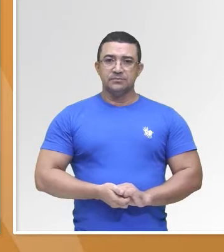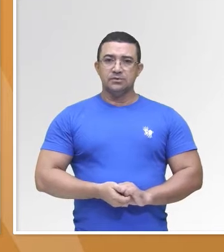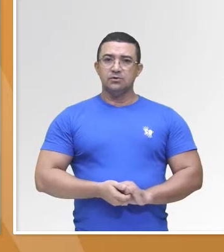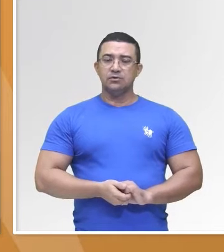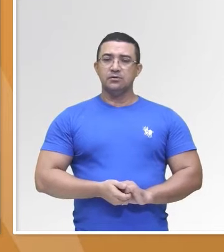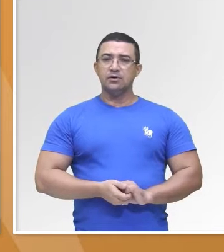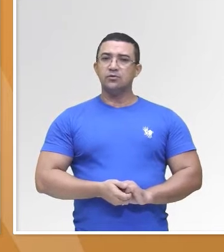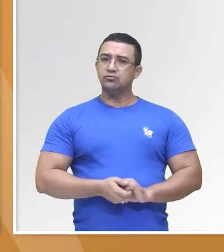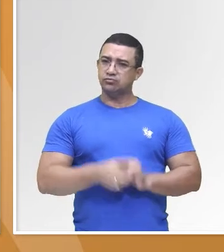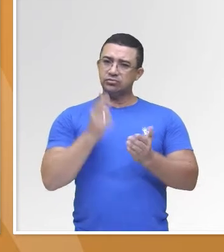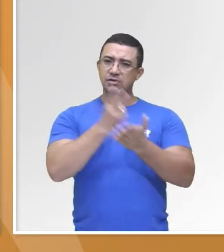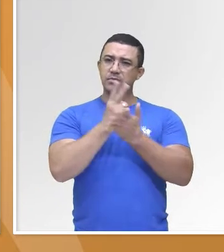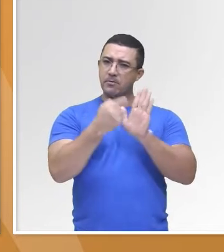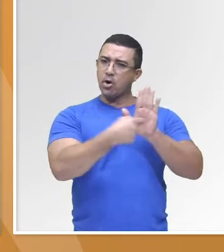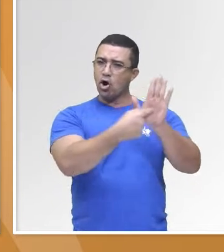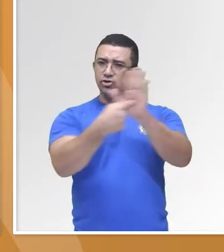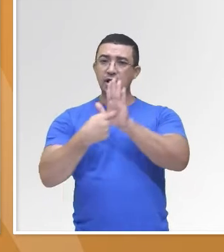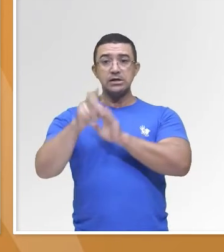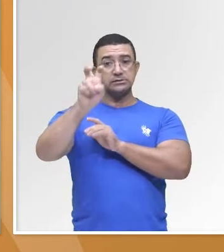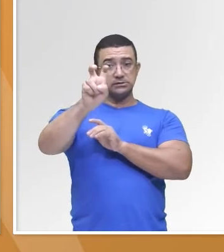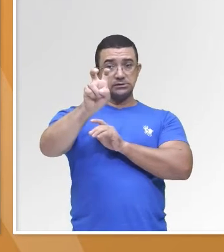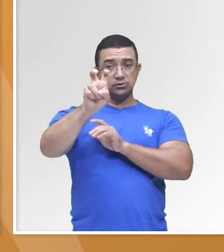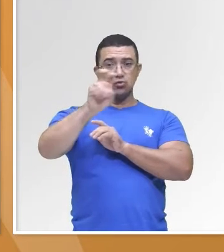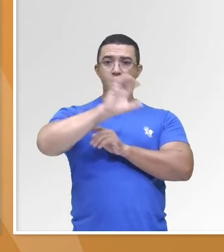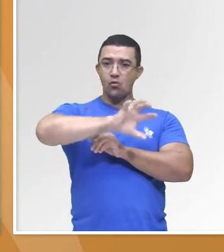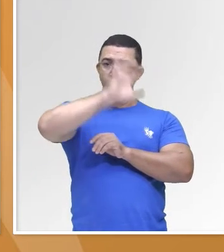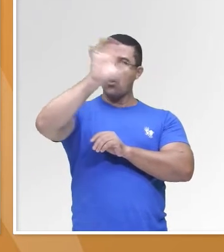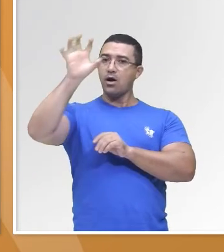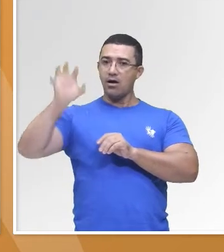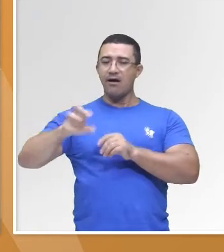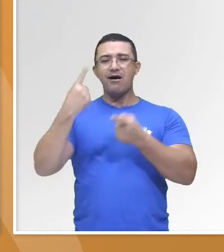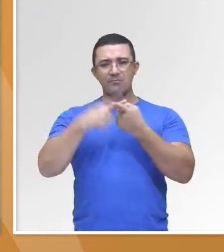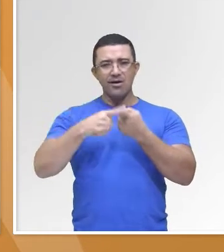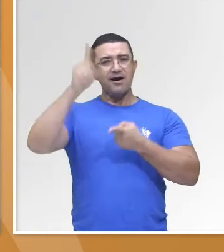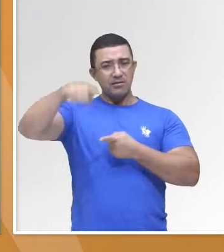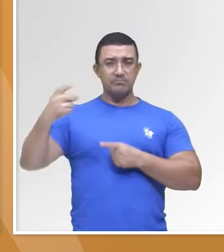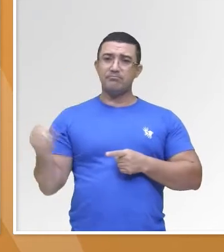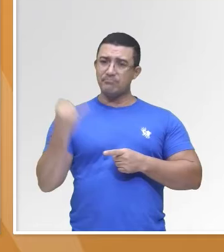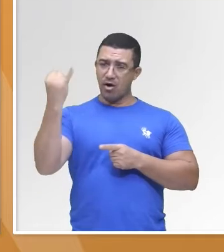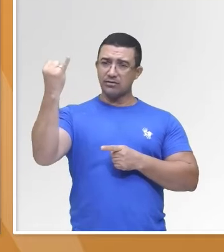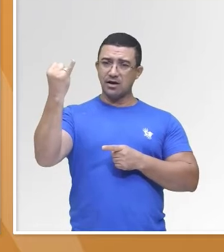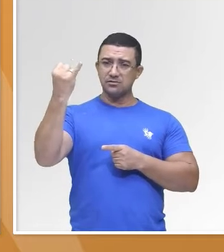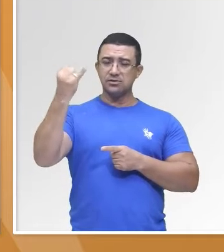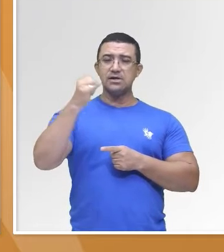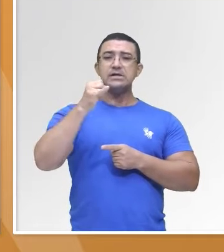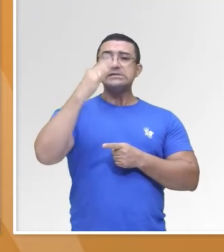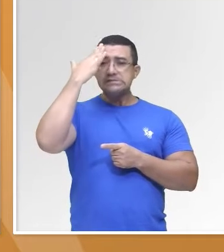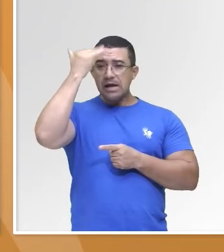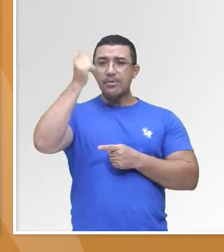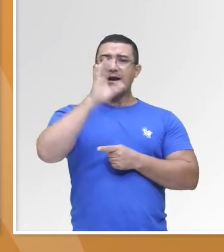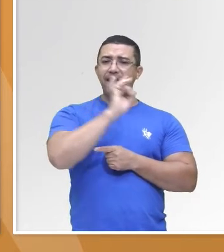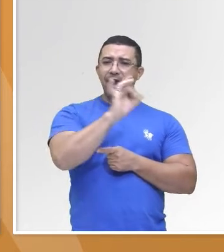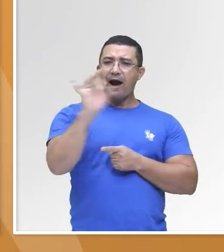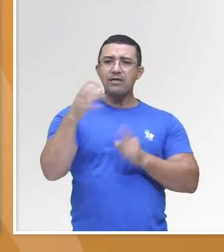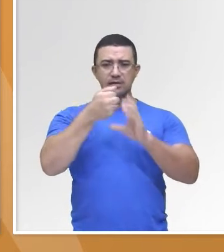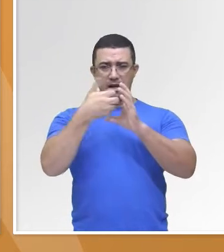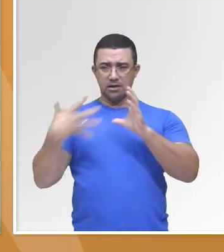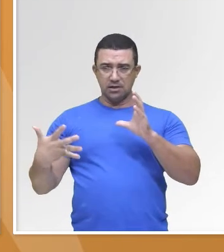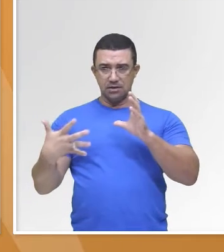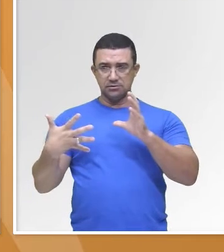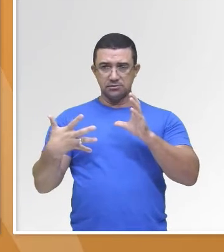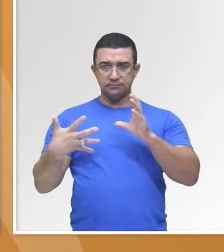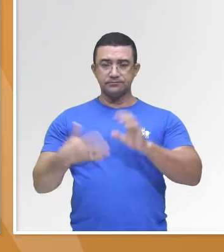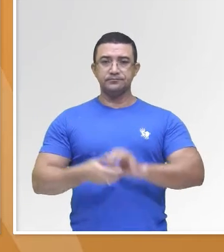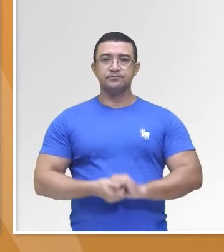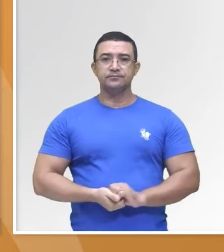enfatizando bem, tá, essas 5 regiões, porque é necessário que a gente saiba as características e a formação delas. E aí